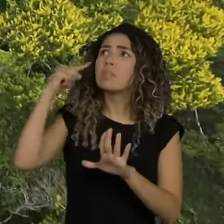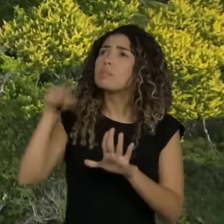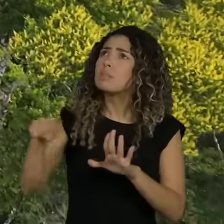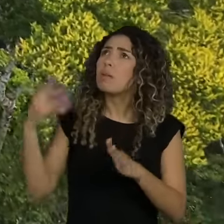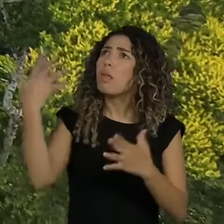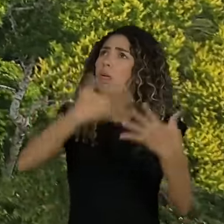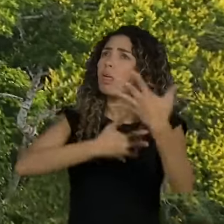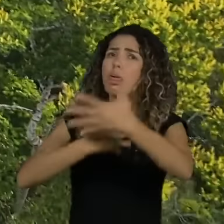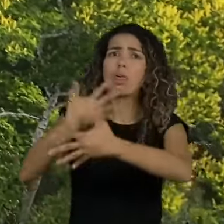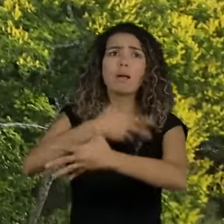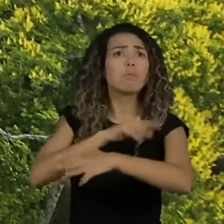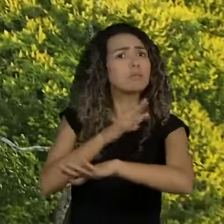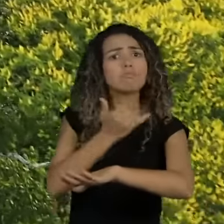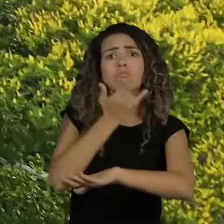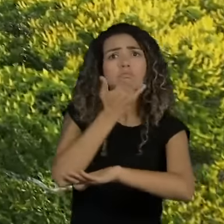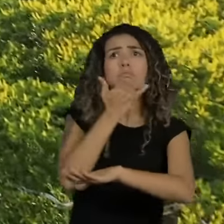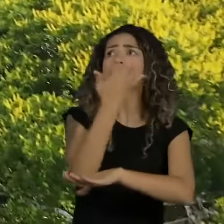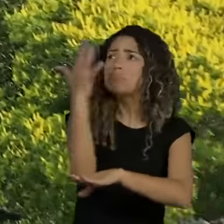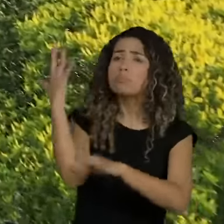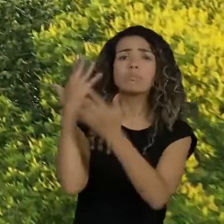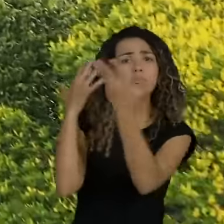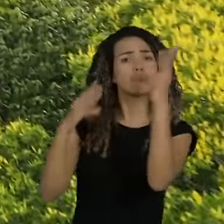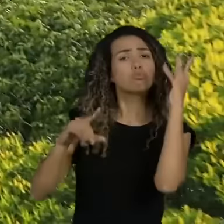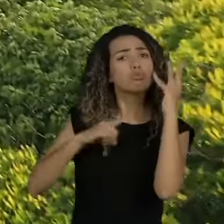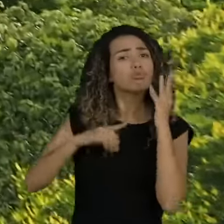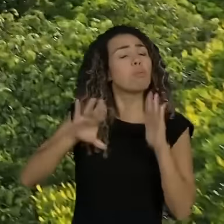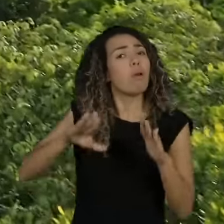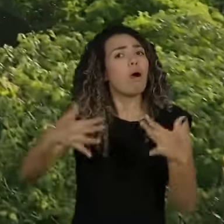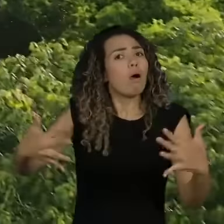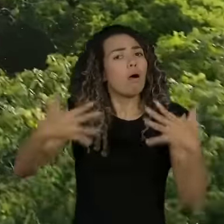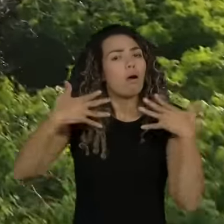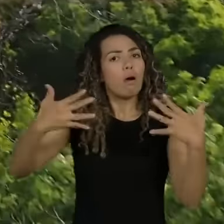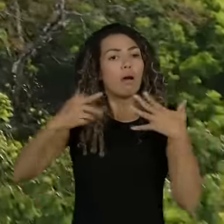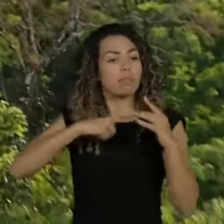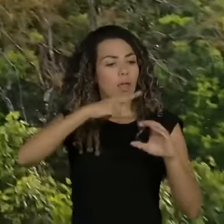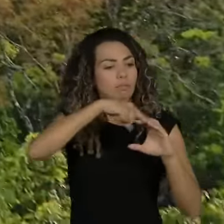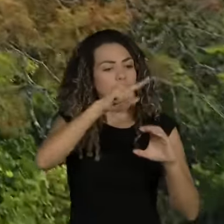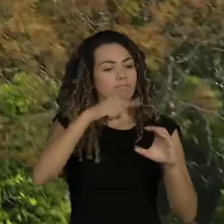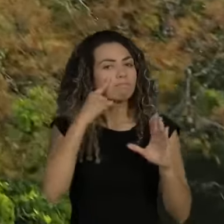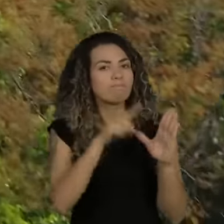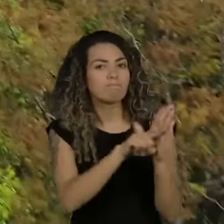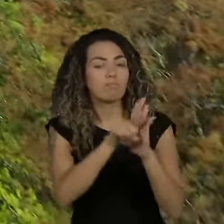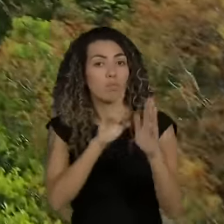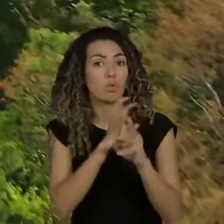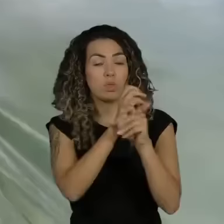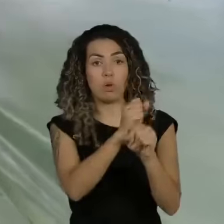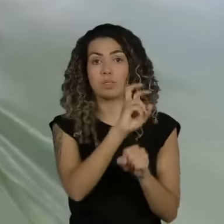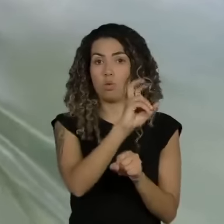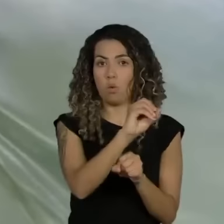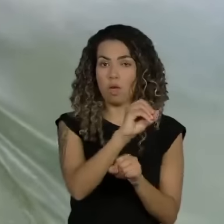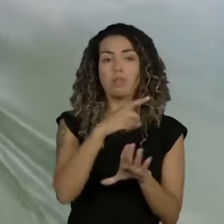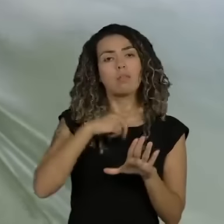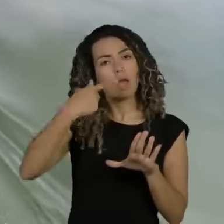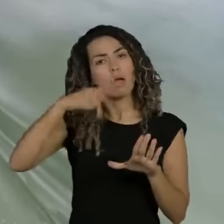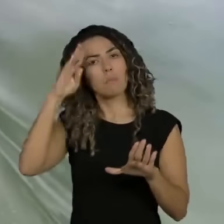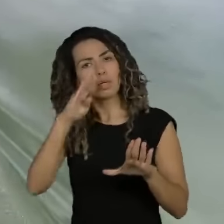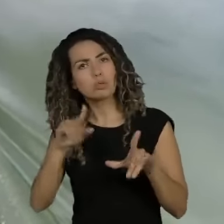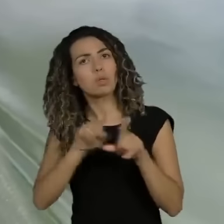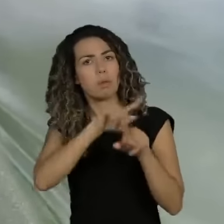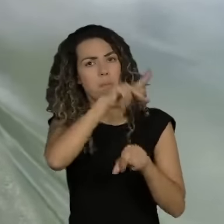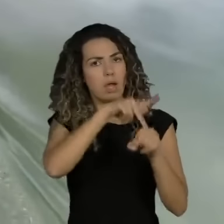O alerta é de um estudo realizado por mais de 50 cientistas brasileiros e estrangeiros, financiado